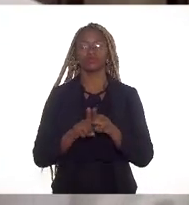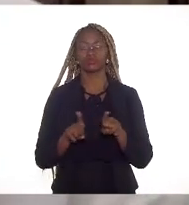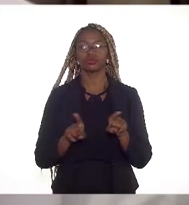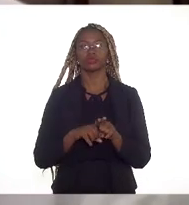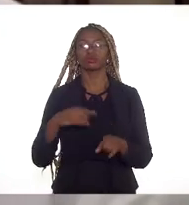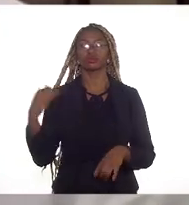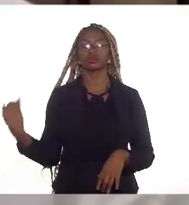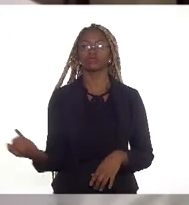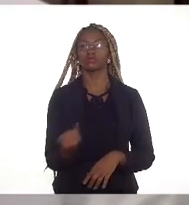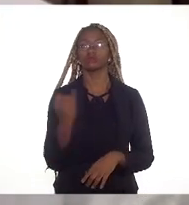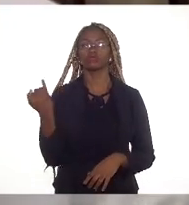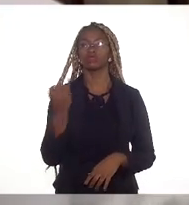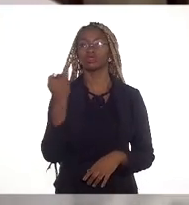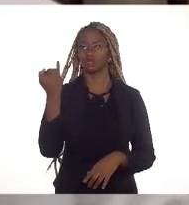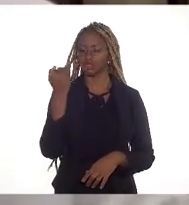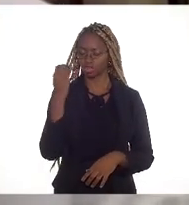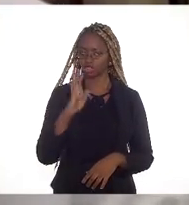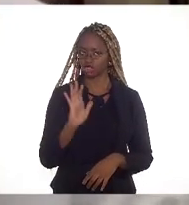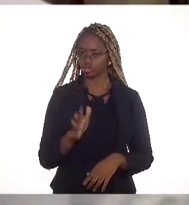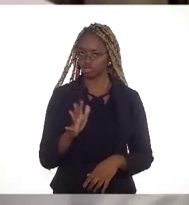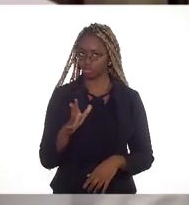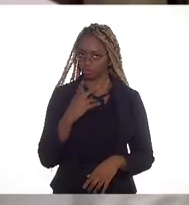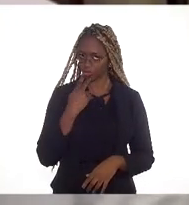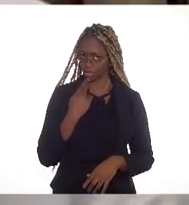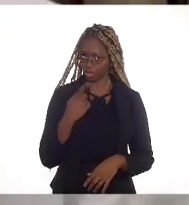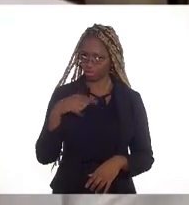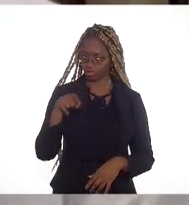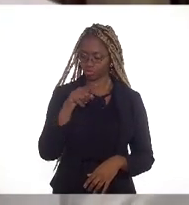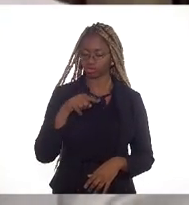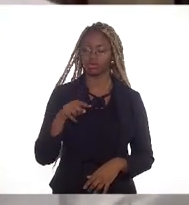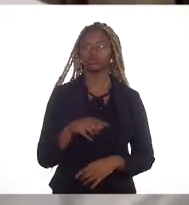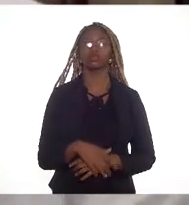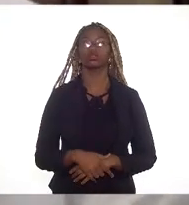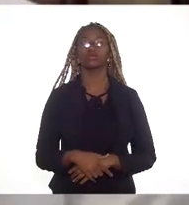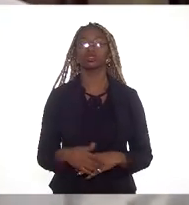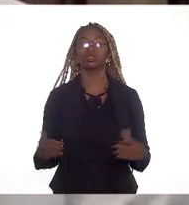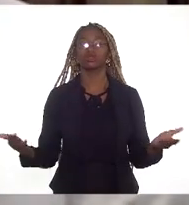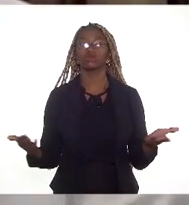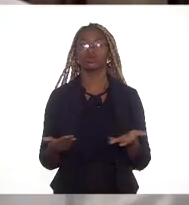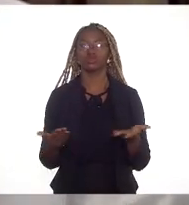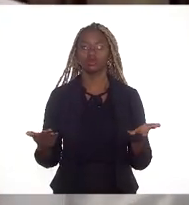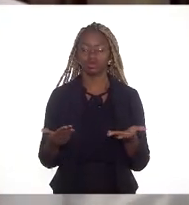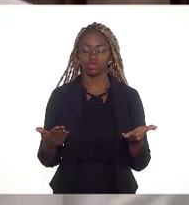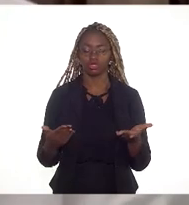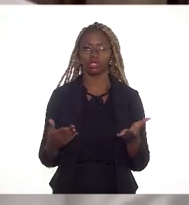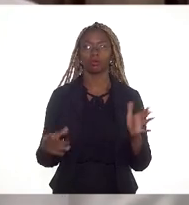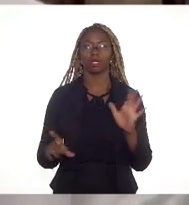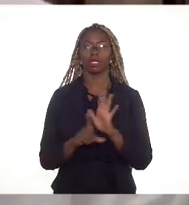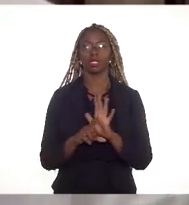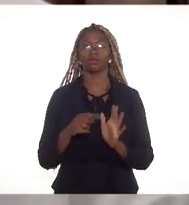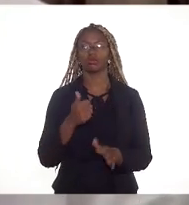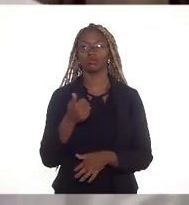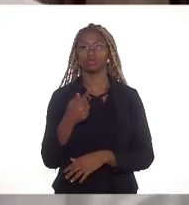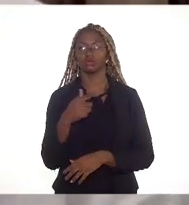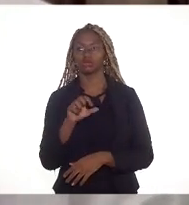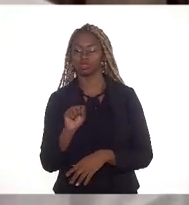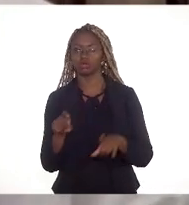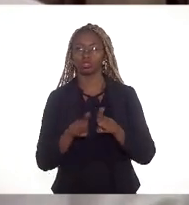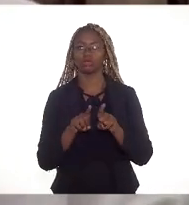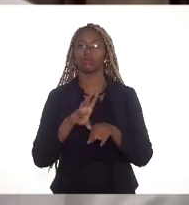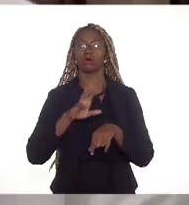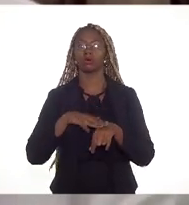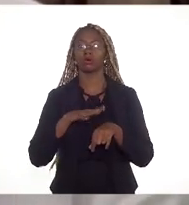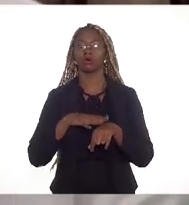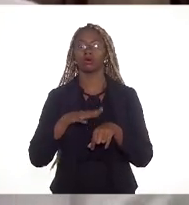já adiantar que hoje, pela Lei 178 e pela própria